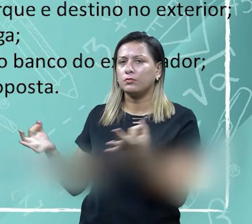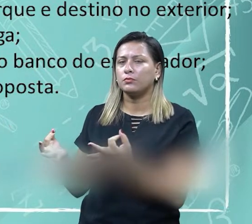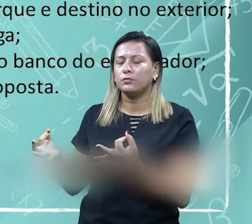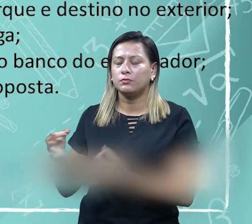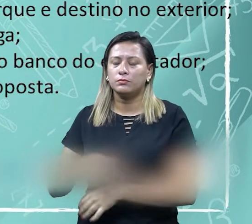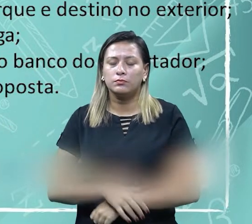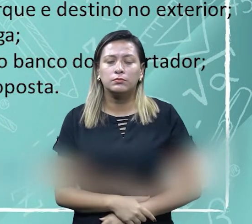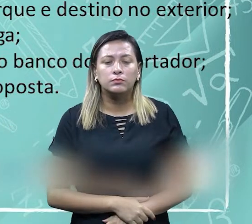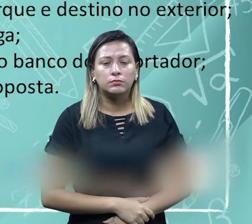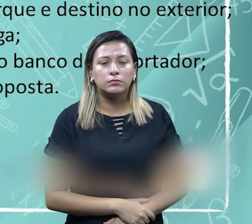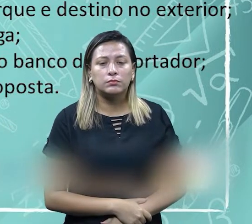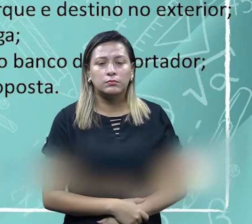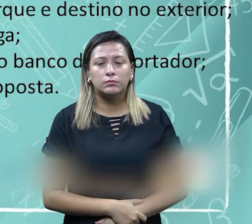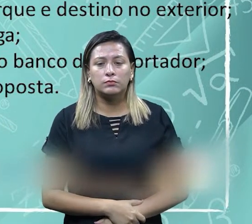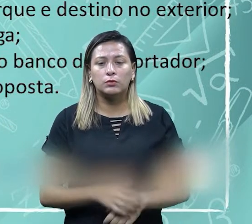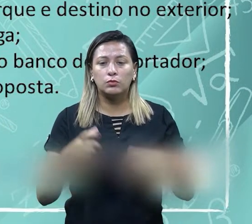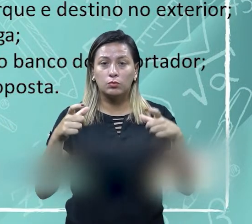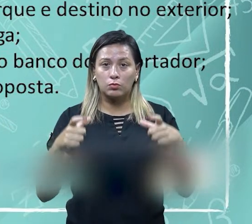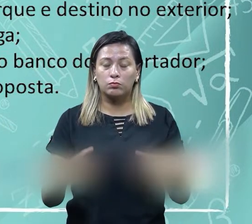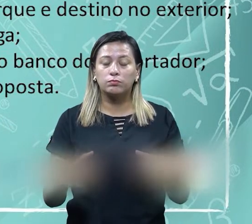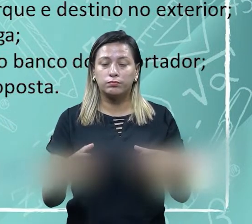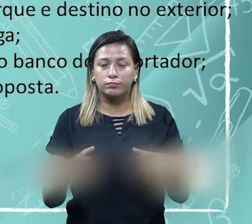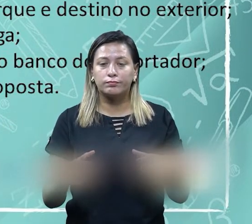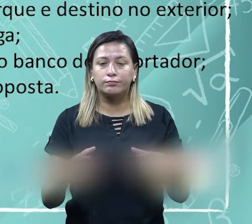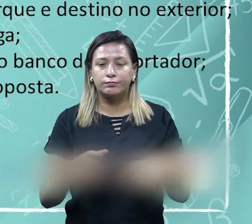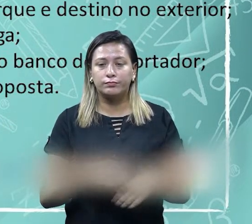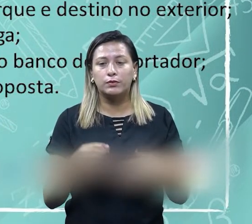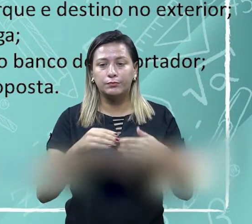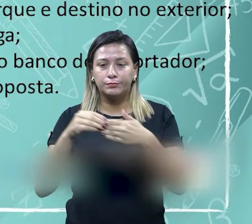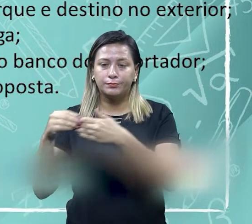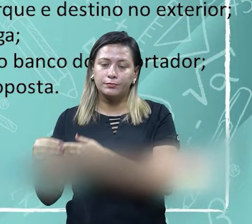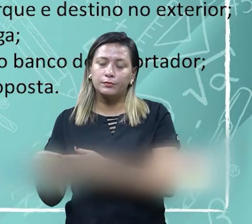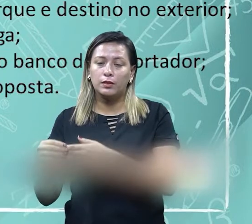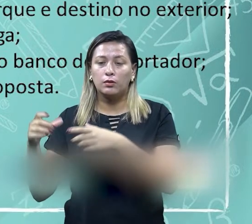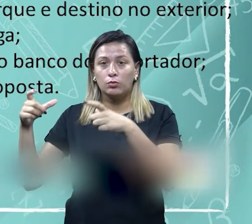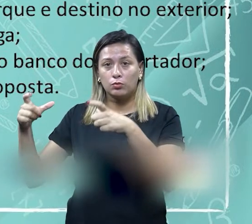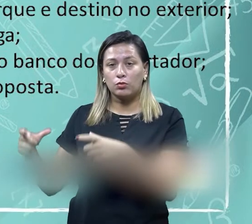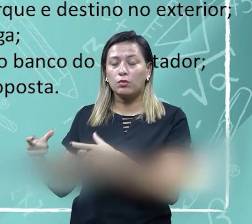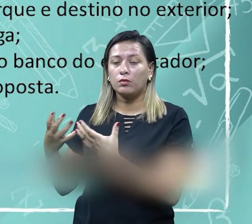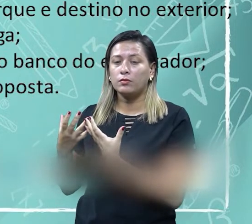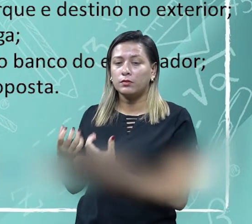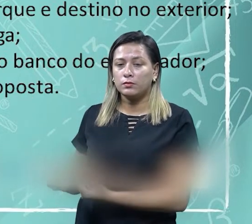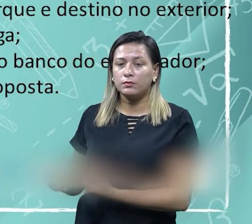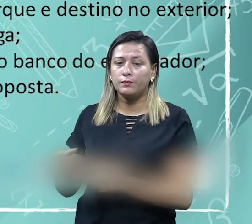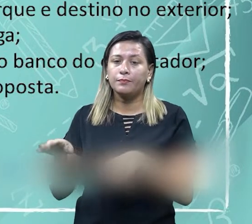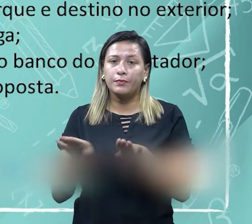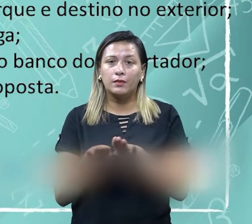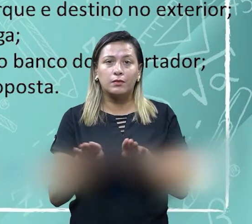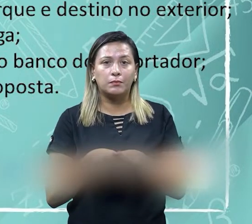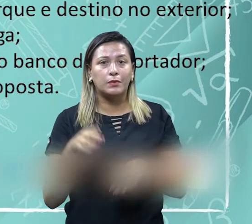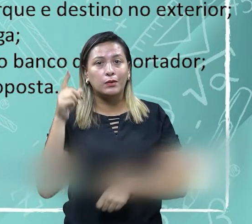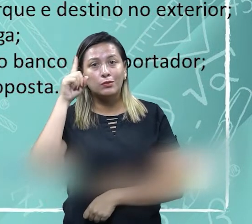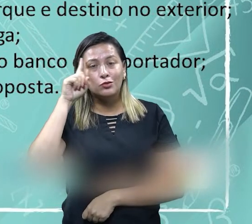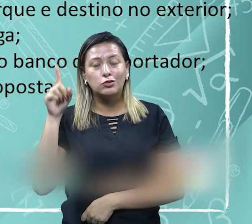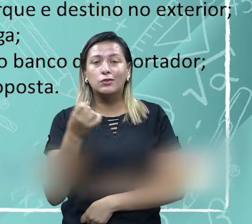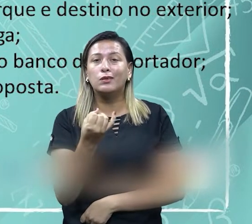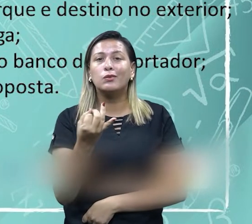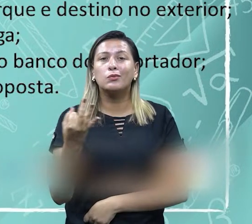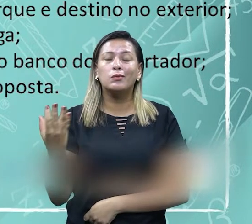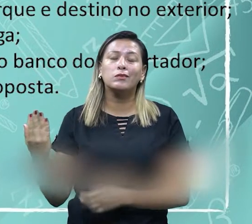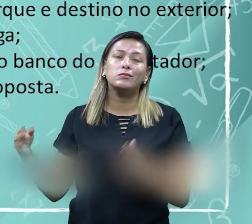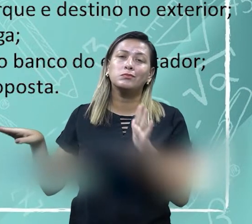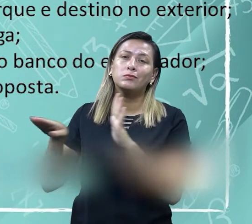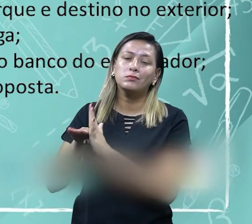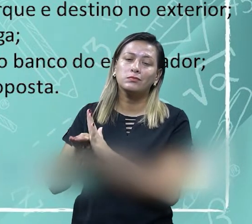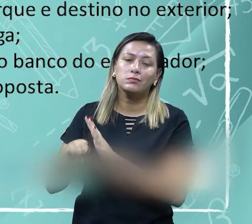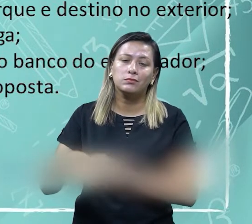ou de algum dano acontecer. Local de embarque, local de destino, Prazo de entrega, quanto tempo vai